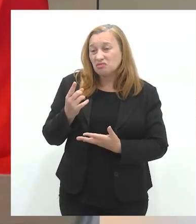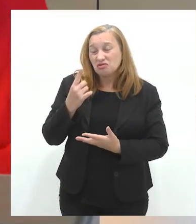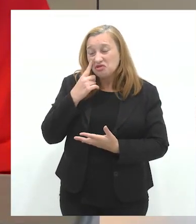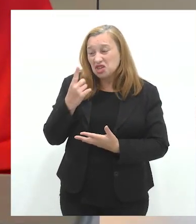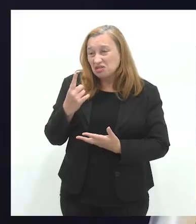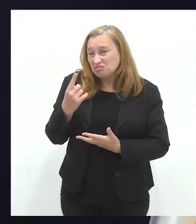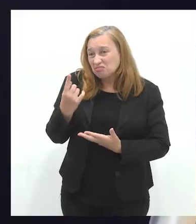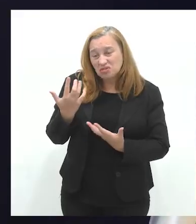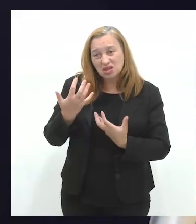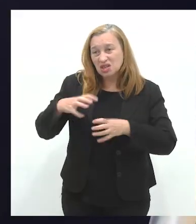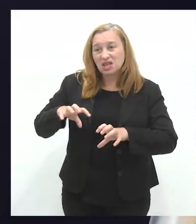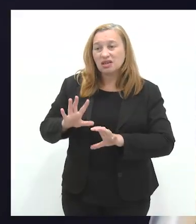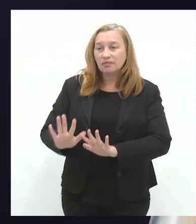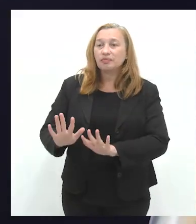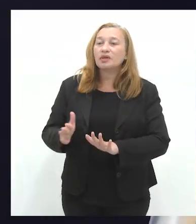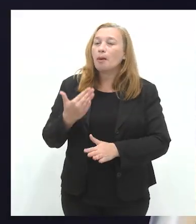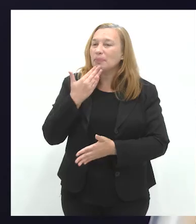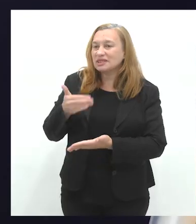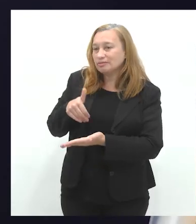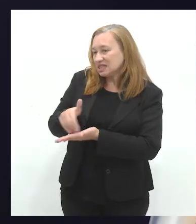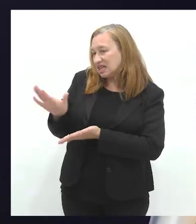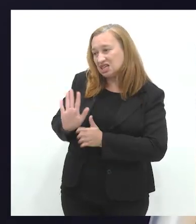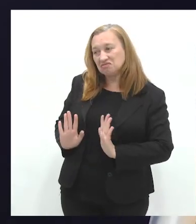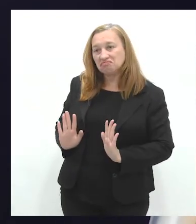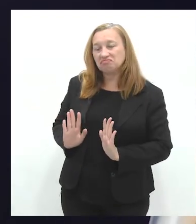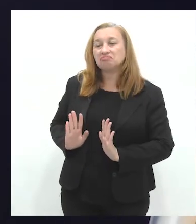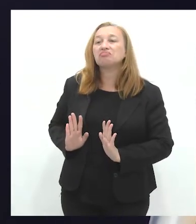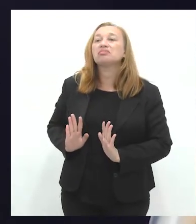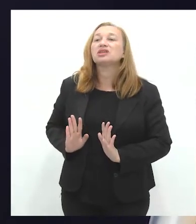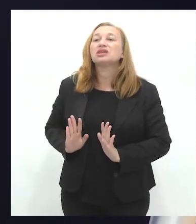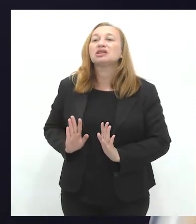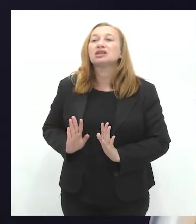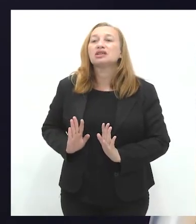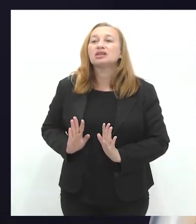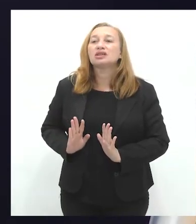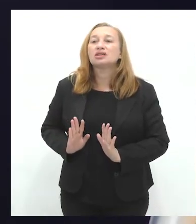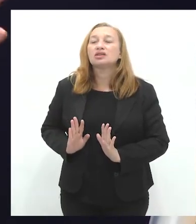para mim ali. E aí eu decidi pedir demissão, né, tem uns 2 anos.